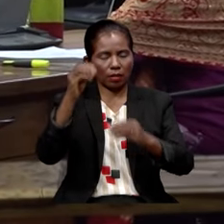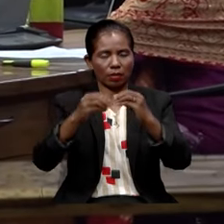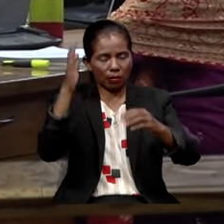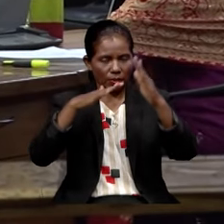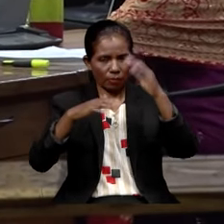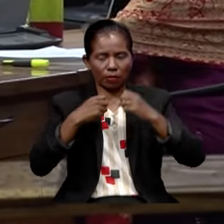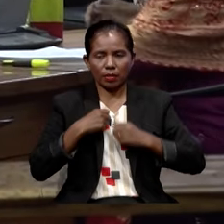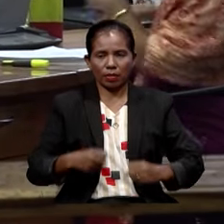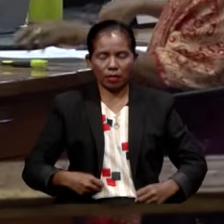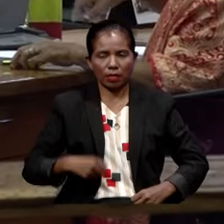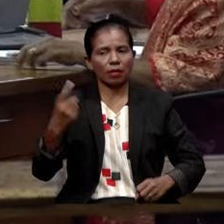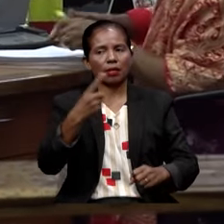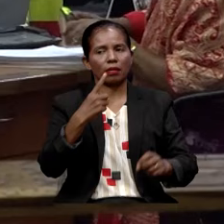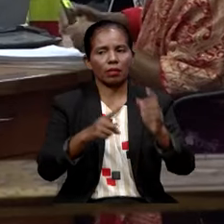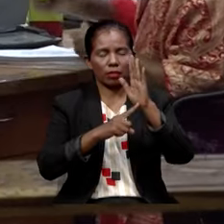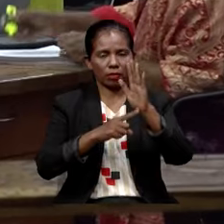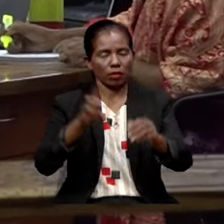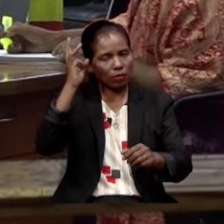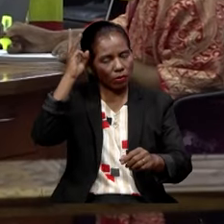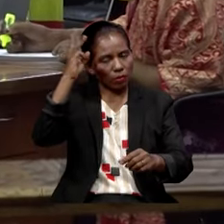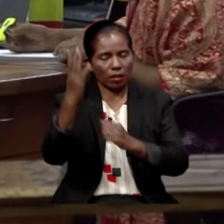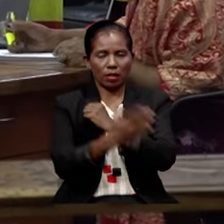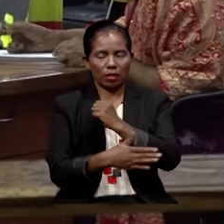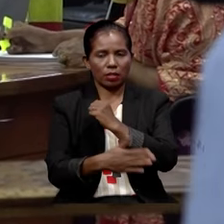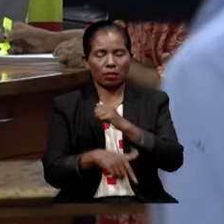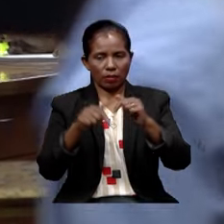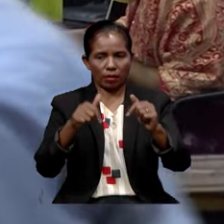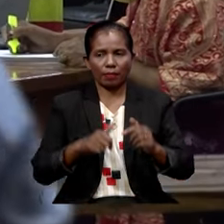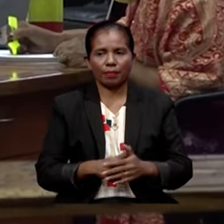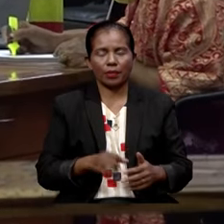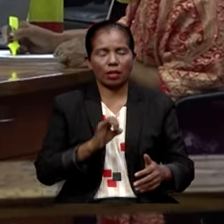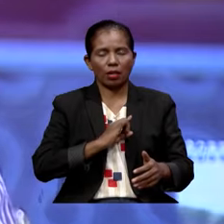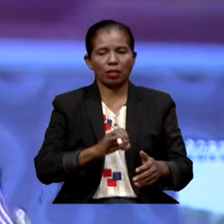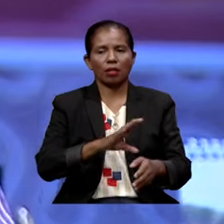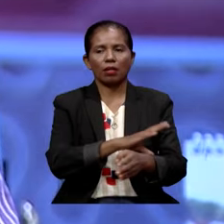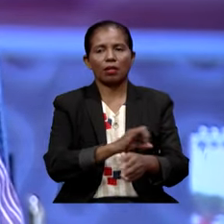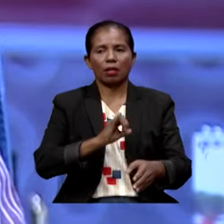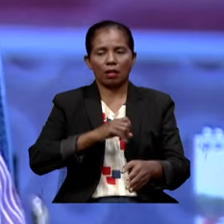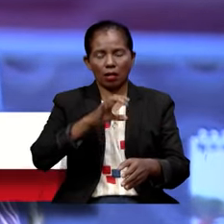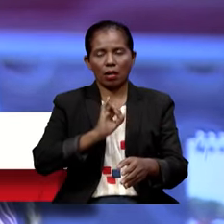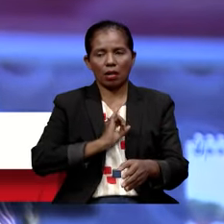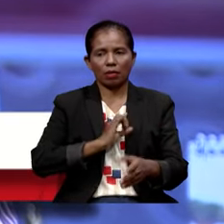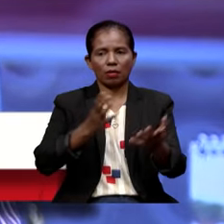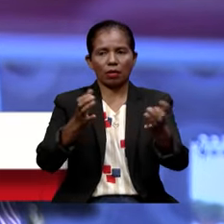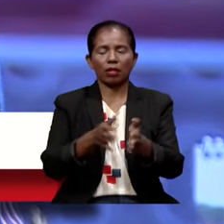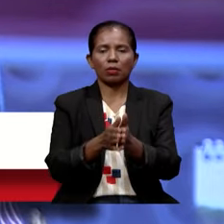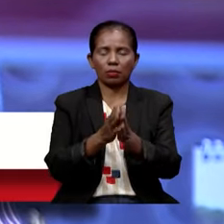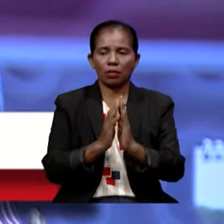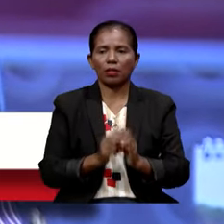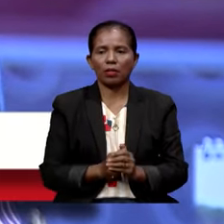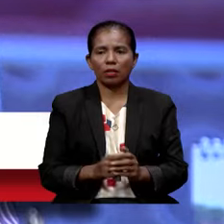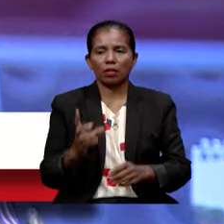problema saúde, na fata em sair preocupação e a nação do OBN. Ano pedido ponto de ordem, tamba rau hakara russo,